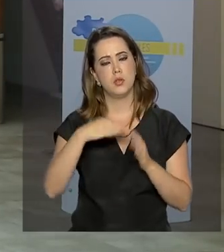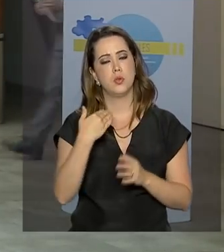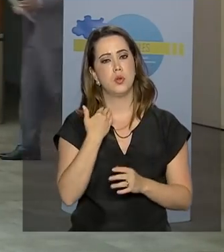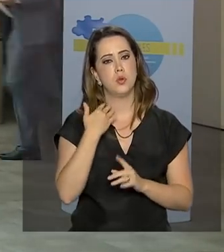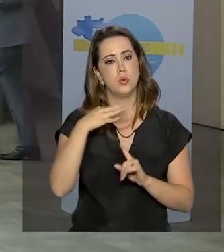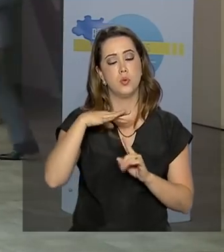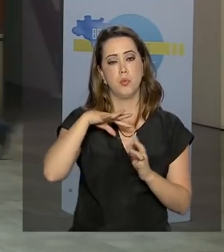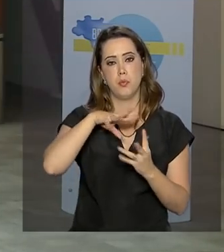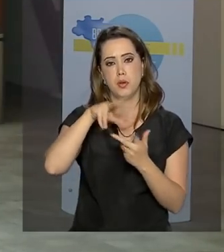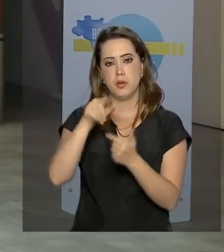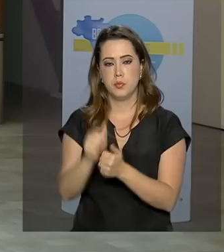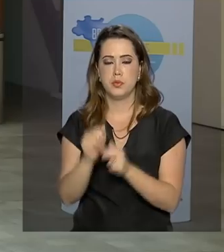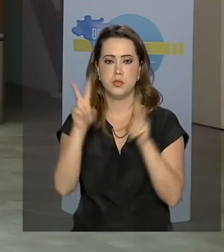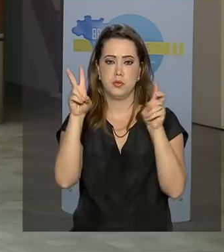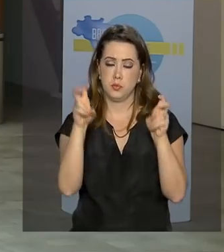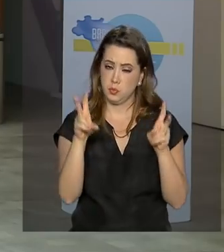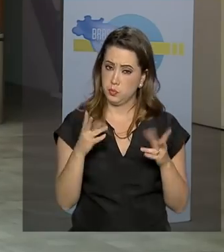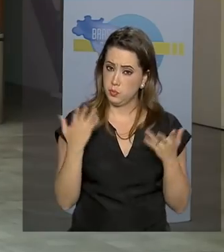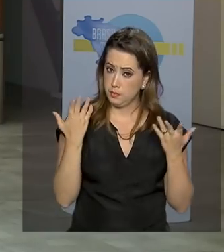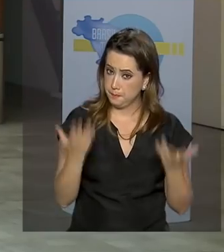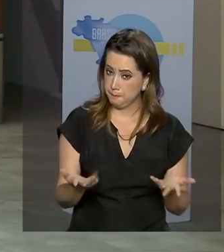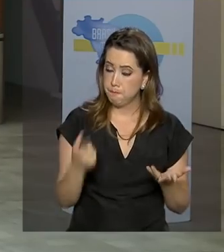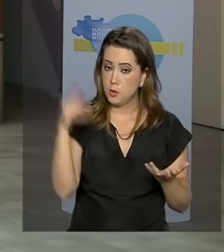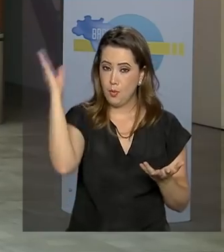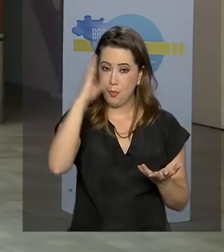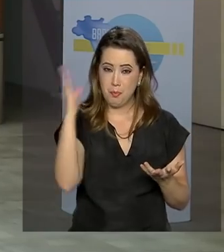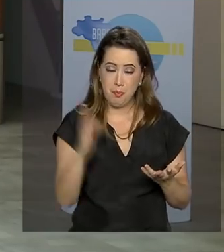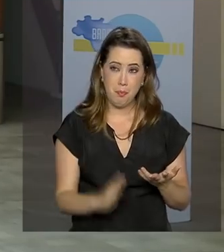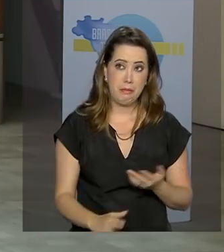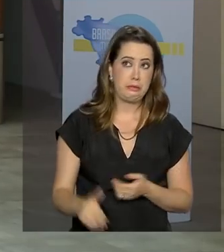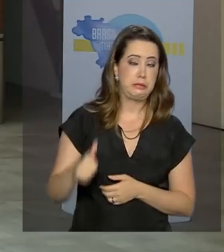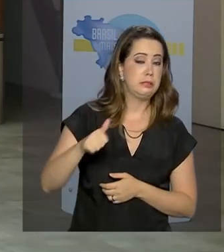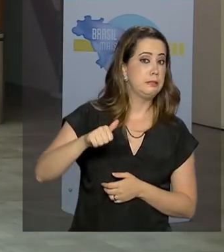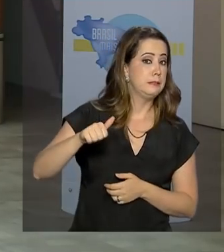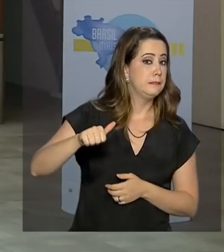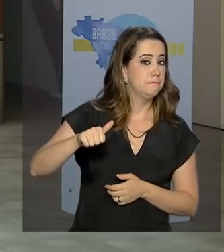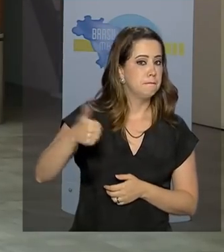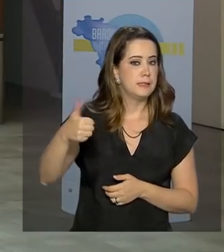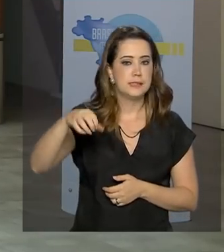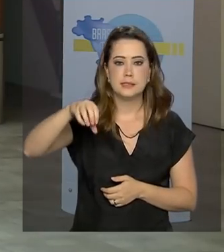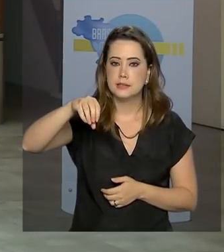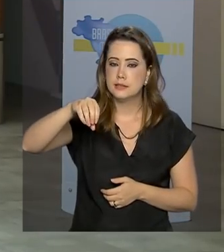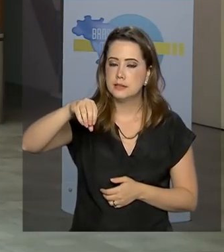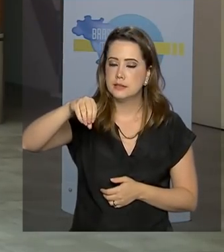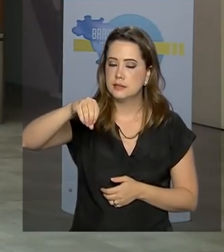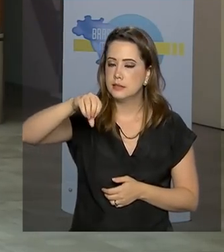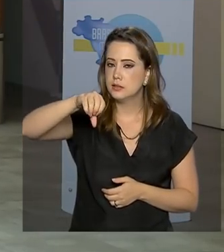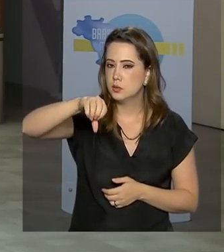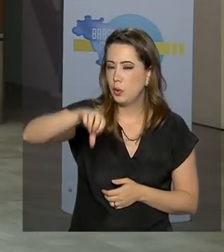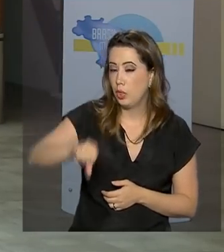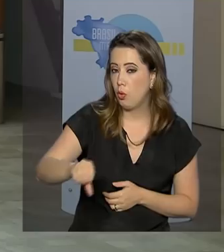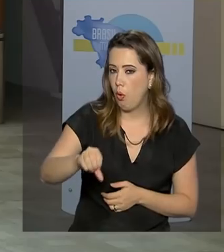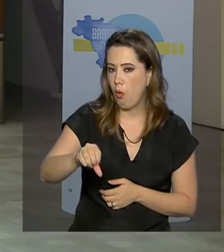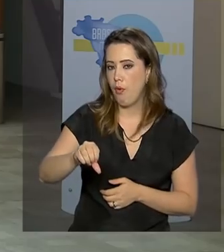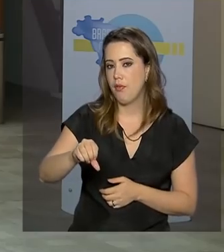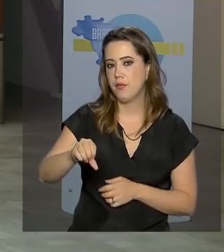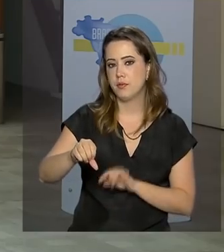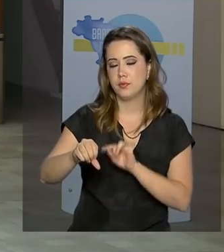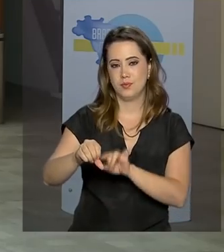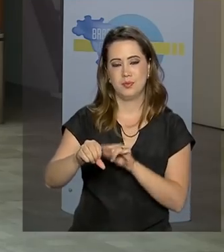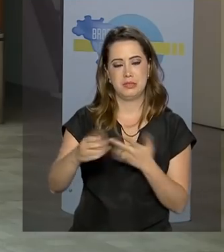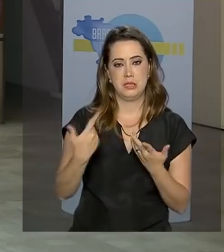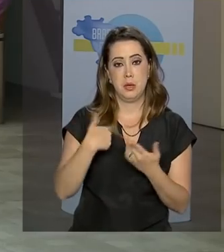sobre o tema, o Doing Business, o Brasil aparece como o centésimo nono entre os países com maior facilidade para fazer